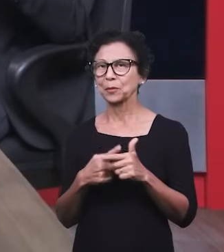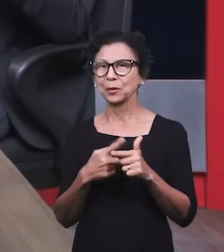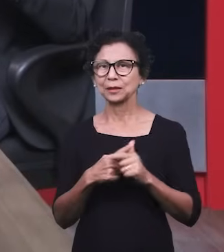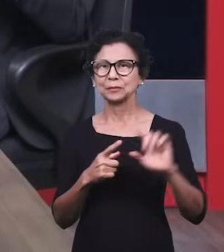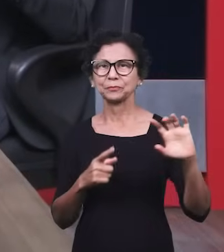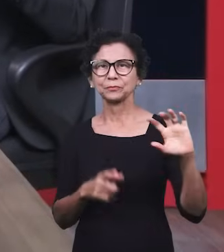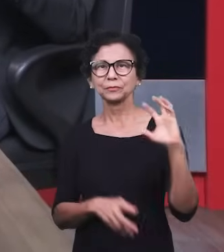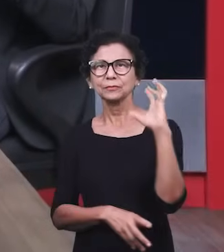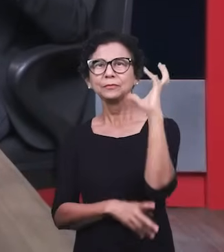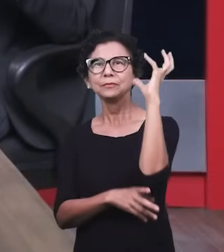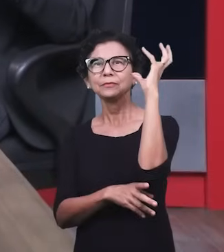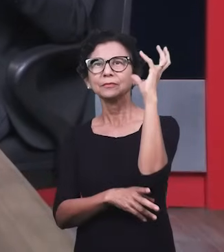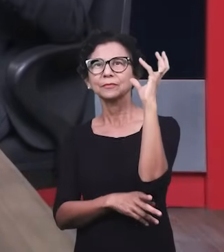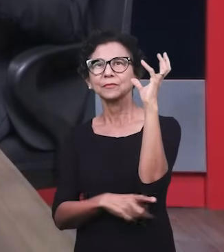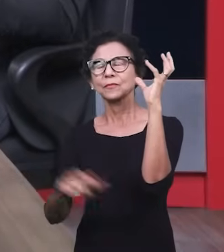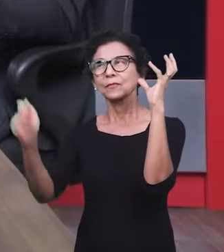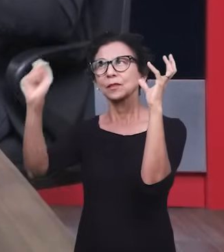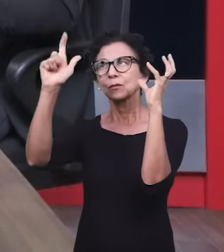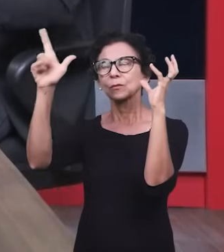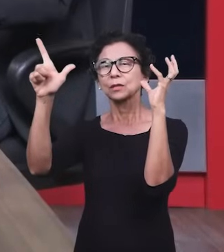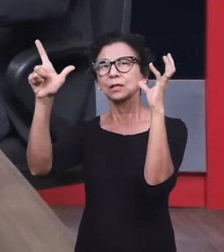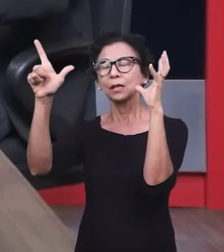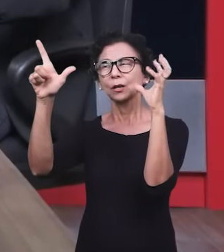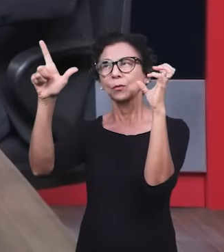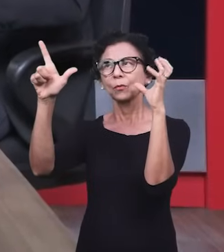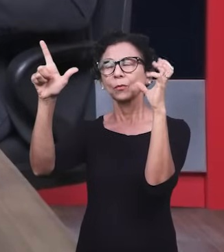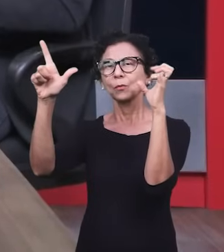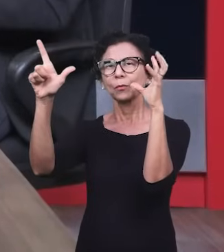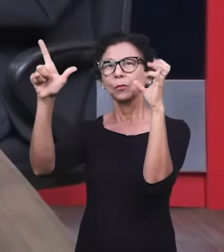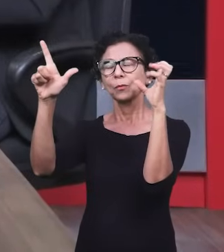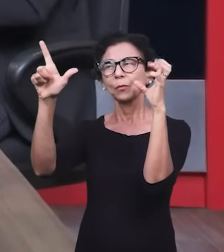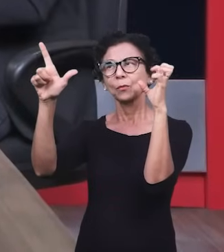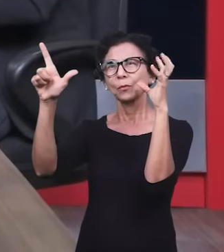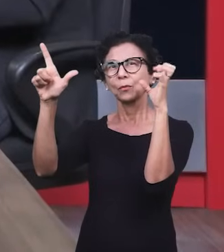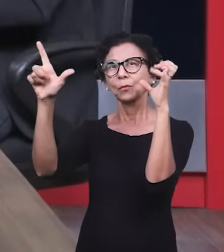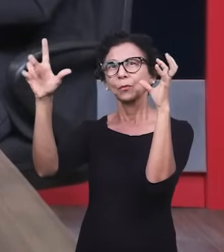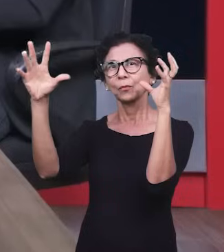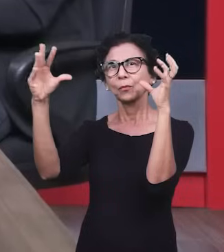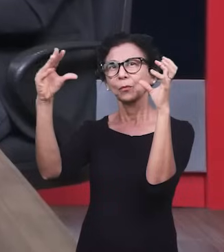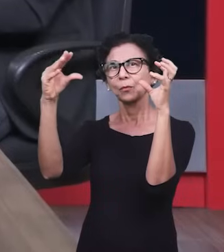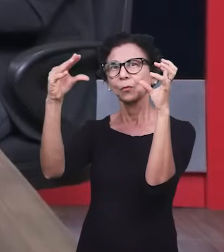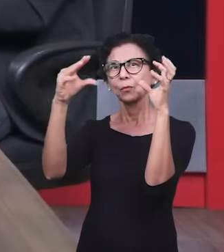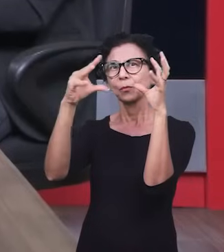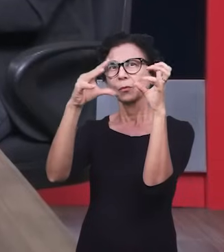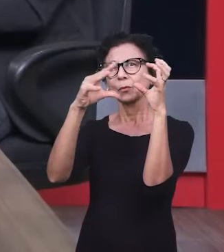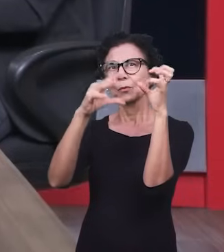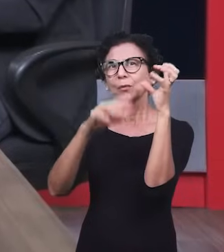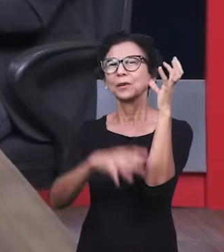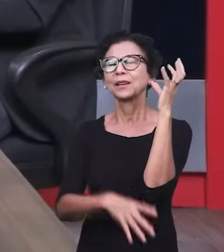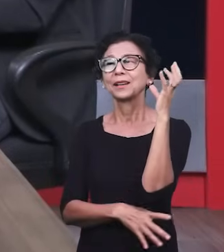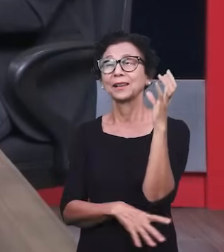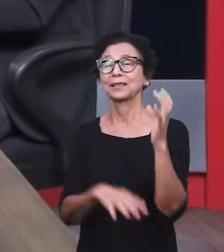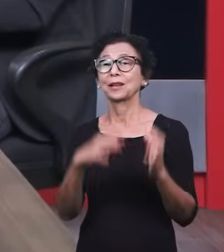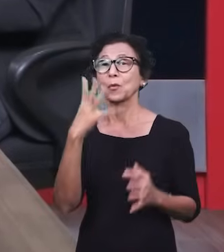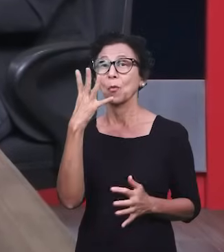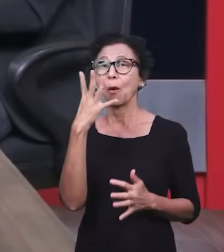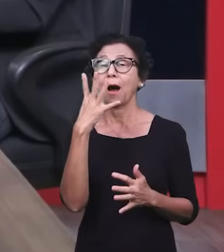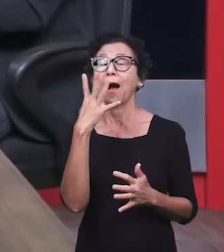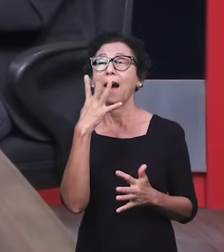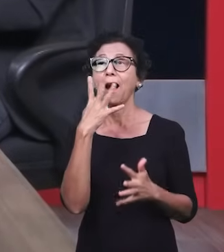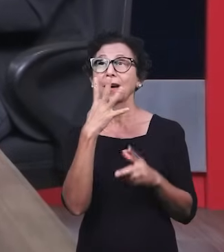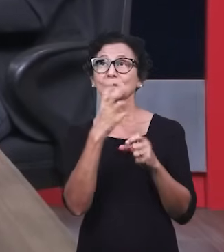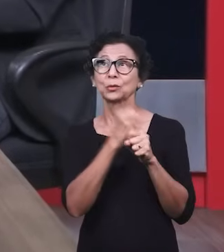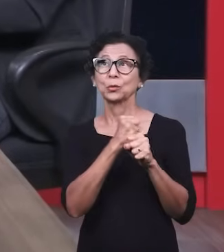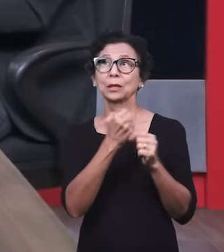fotossíntese ela é um um processo tão complexo que eu falo que tem 4 anos que eu tô estudando